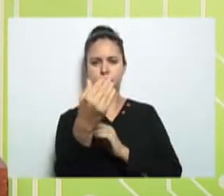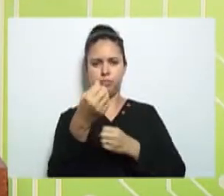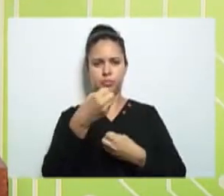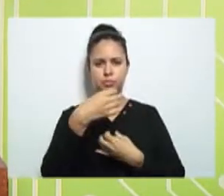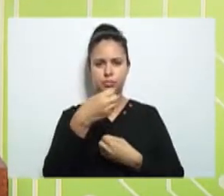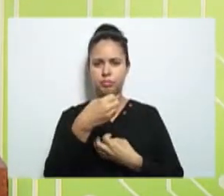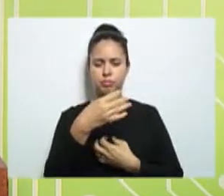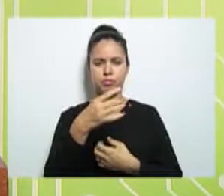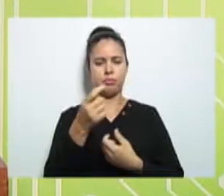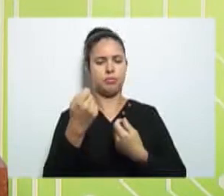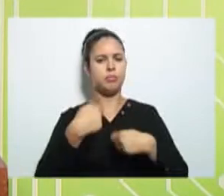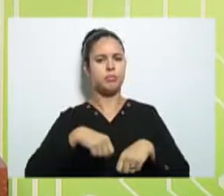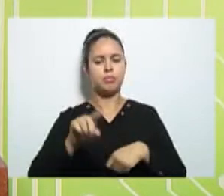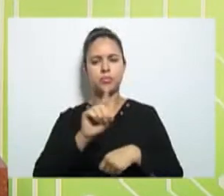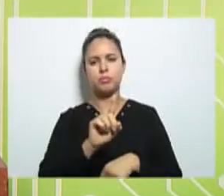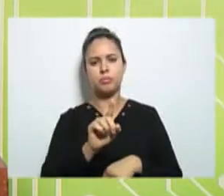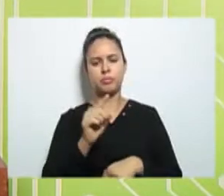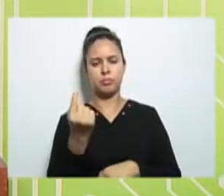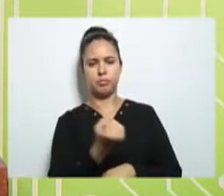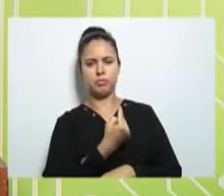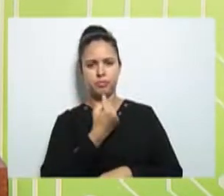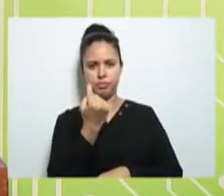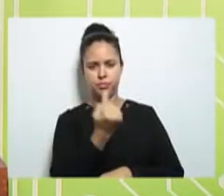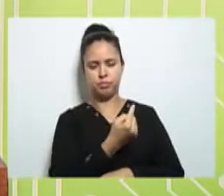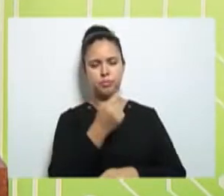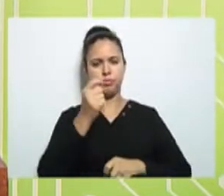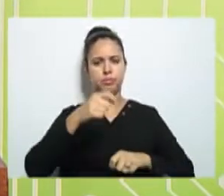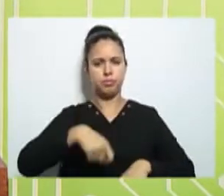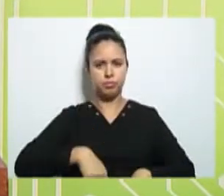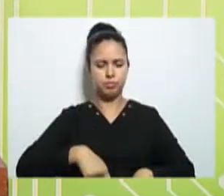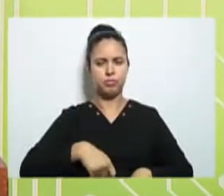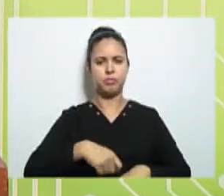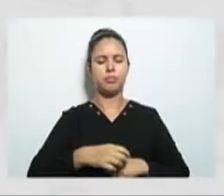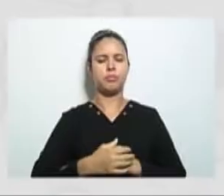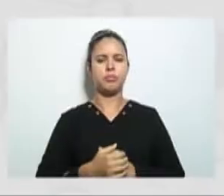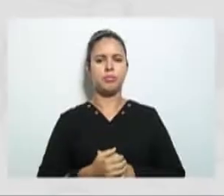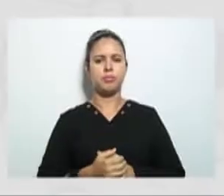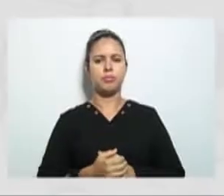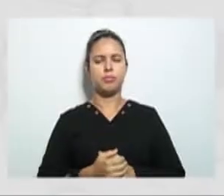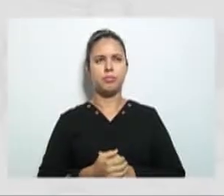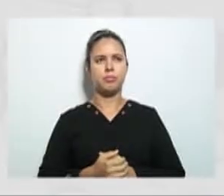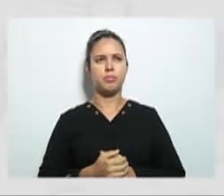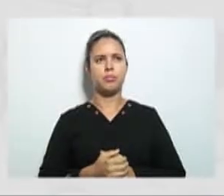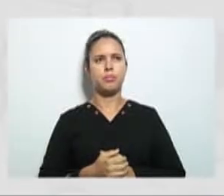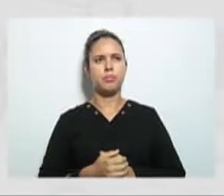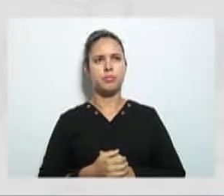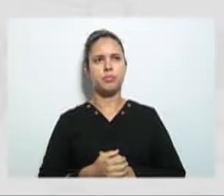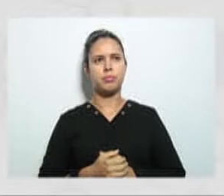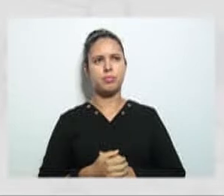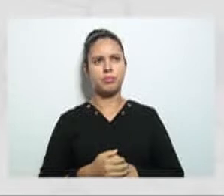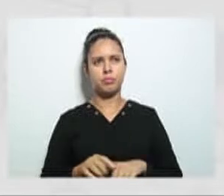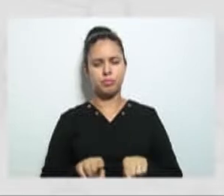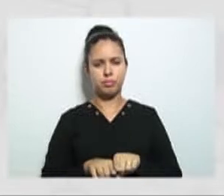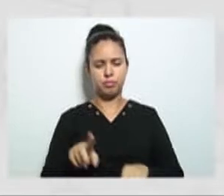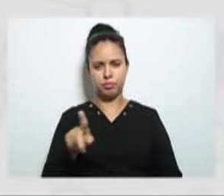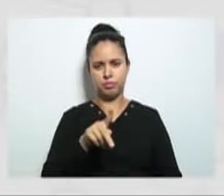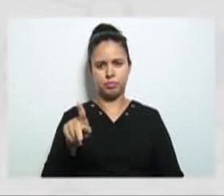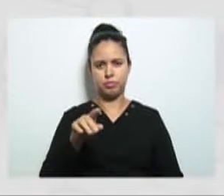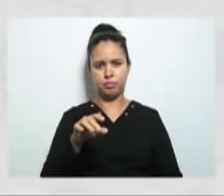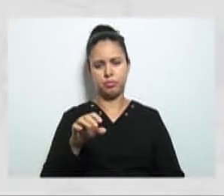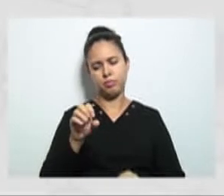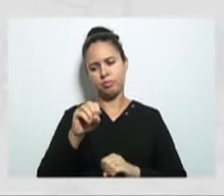isso, tá? Mas de forma independente você também consegue ter esse acesso aos professores, tá? Os professores de EAD também